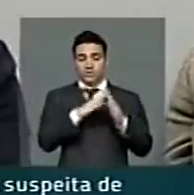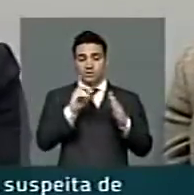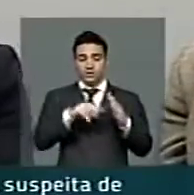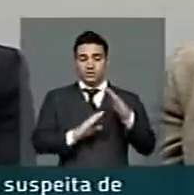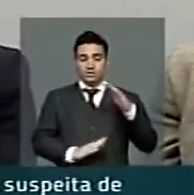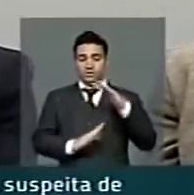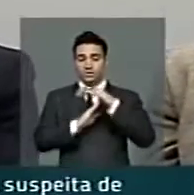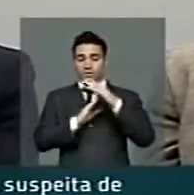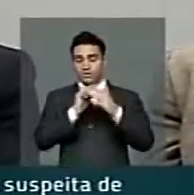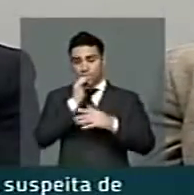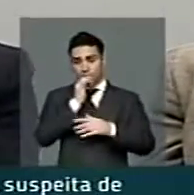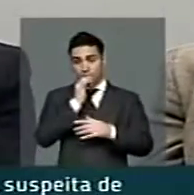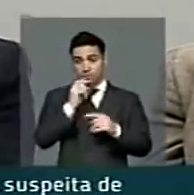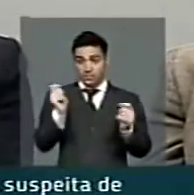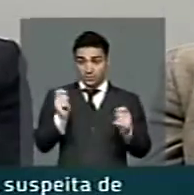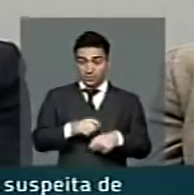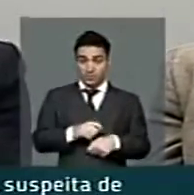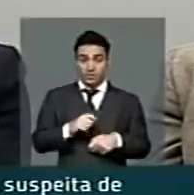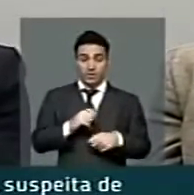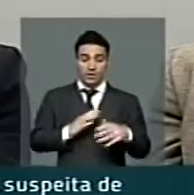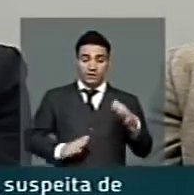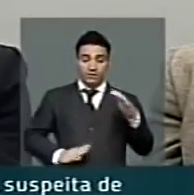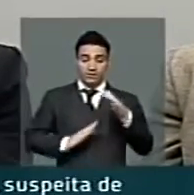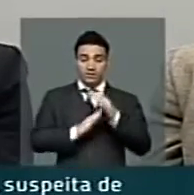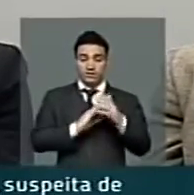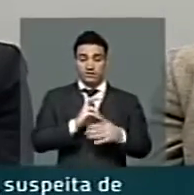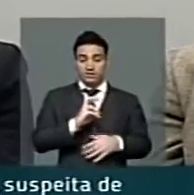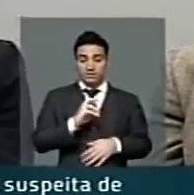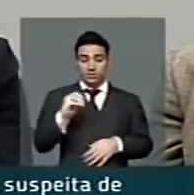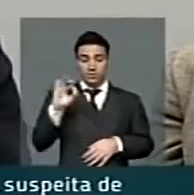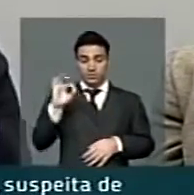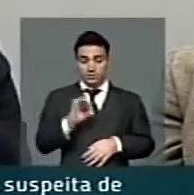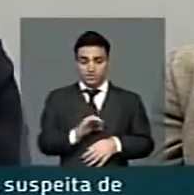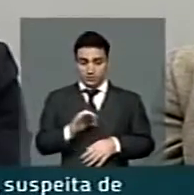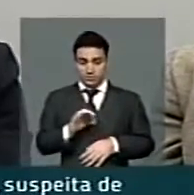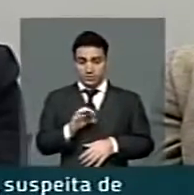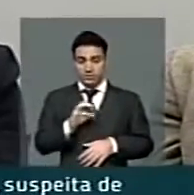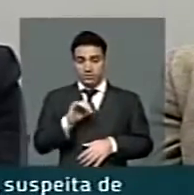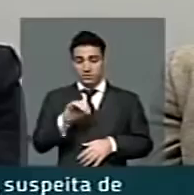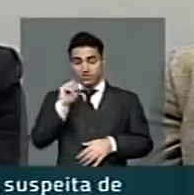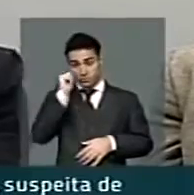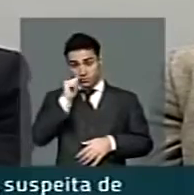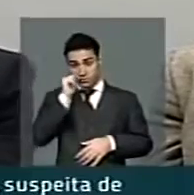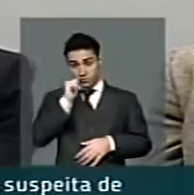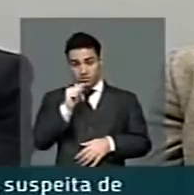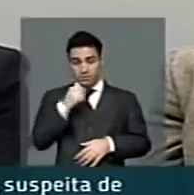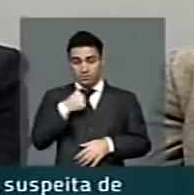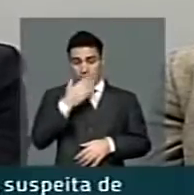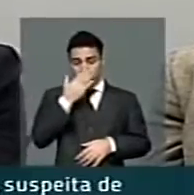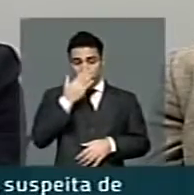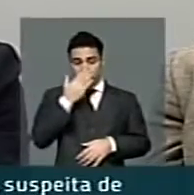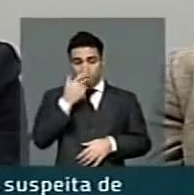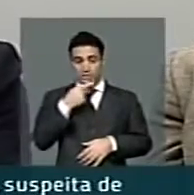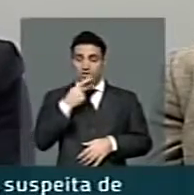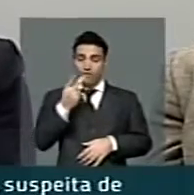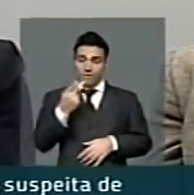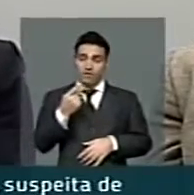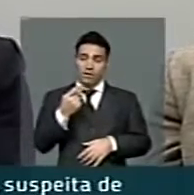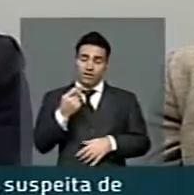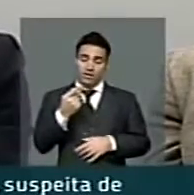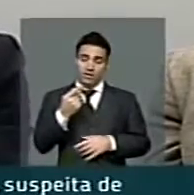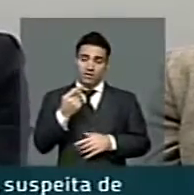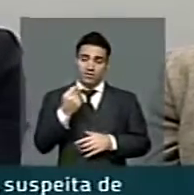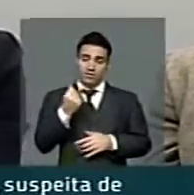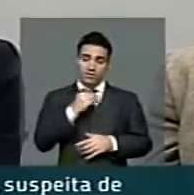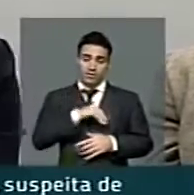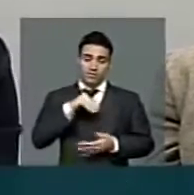Quer dizer, você só pode ficar com até 50%. E no caso das mulheres prostitutas, define-se, portanto, um piso.